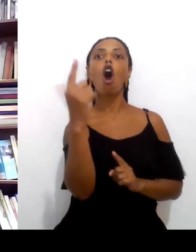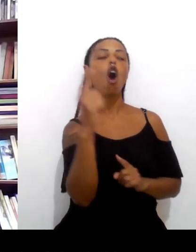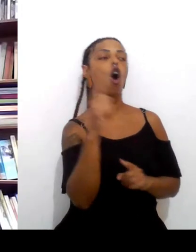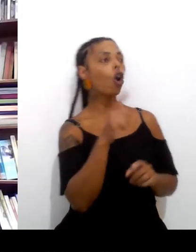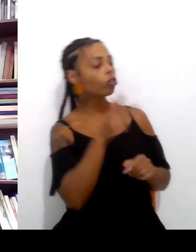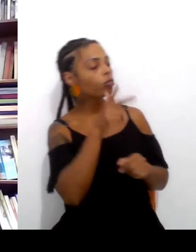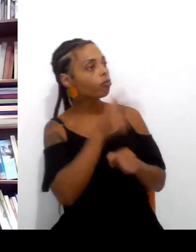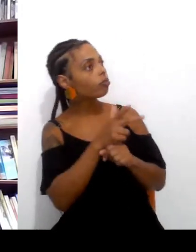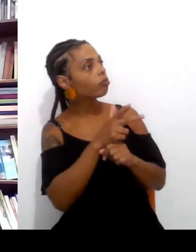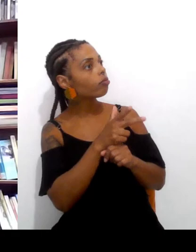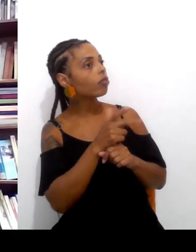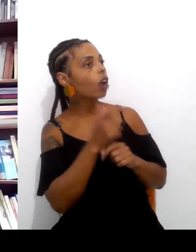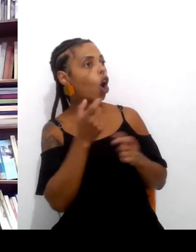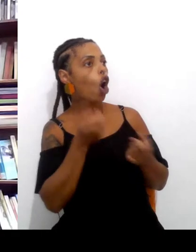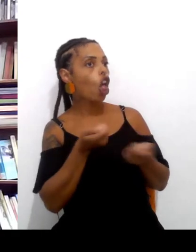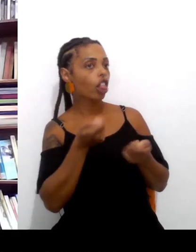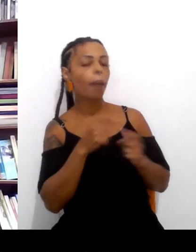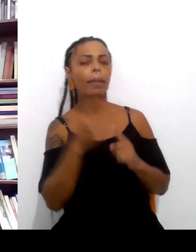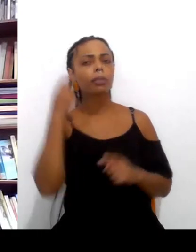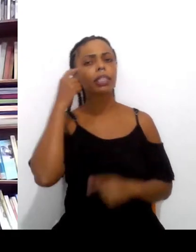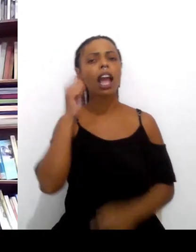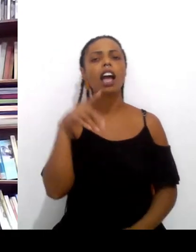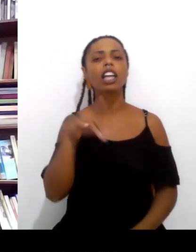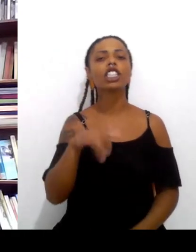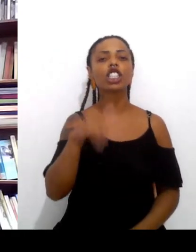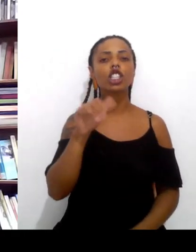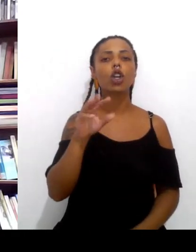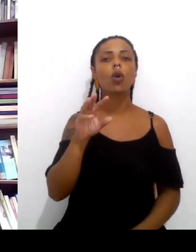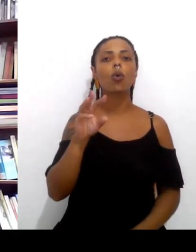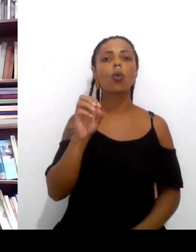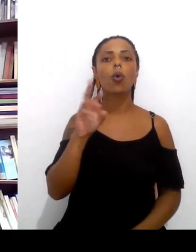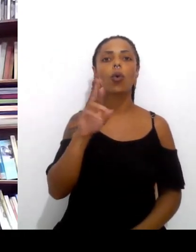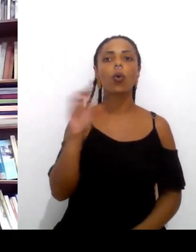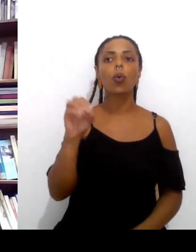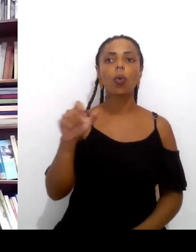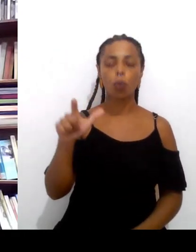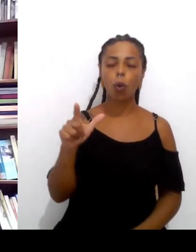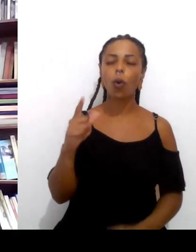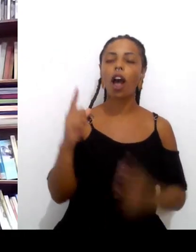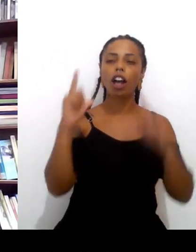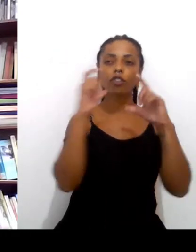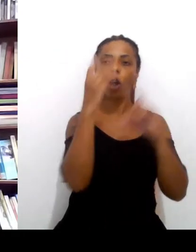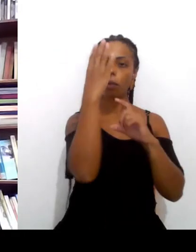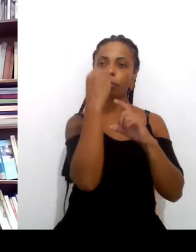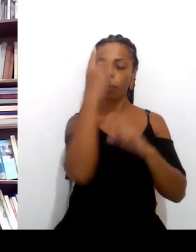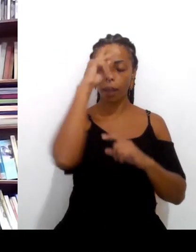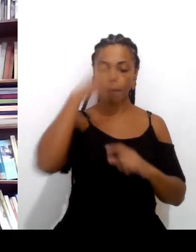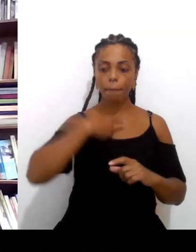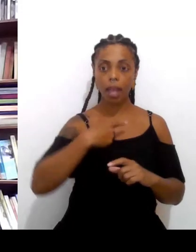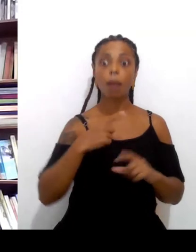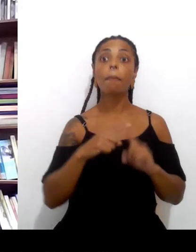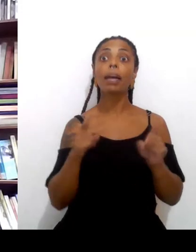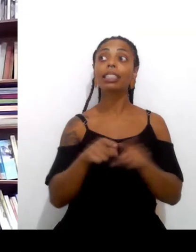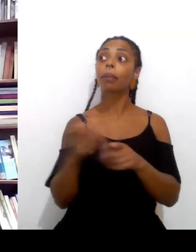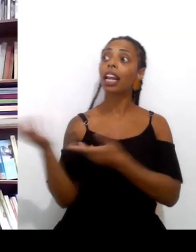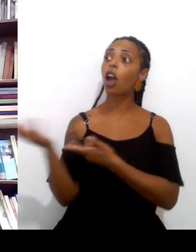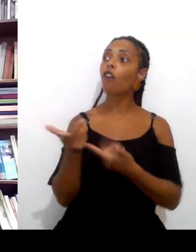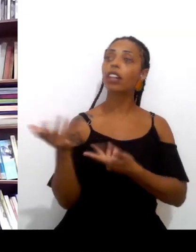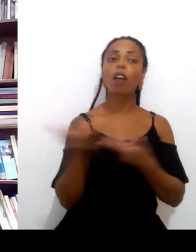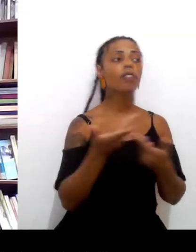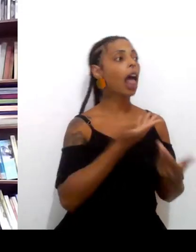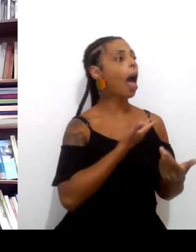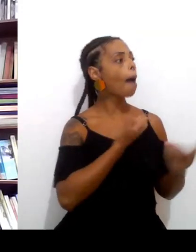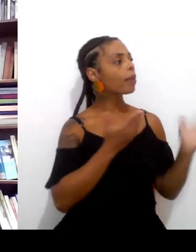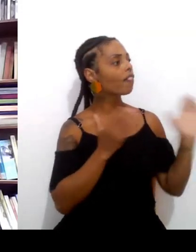no Andy e nos retratos que ele fez não só dele mesmo mas como ele chamava também os amigos como